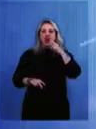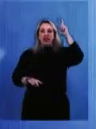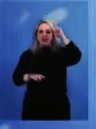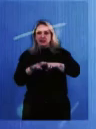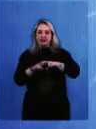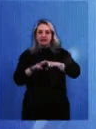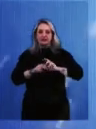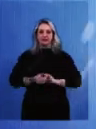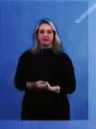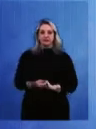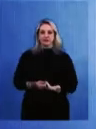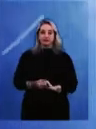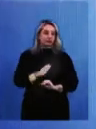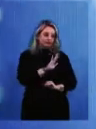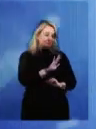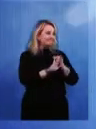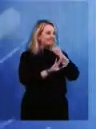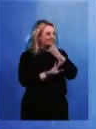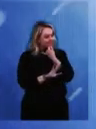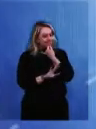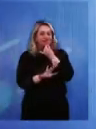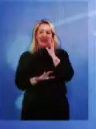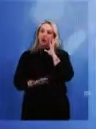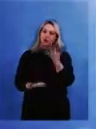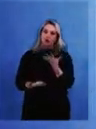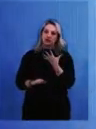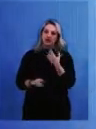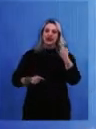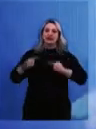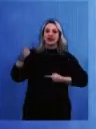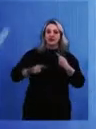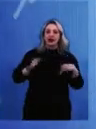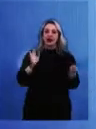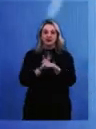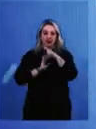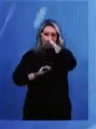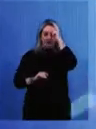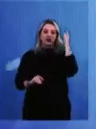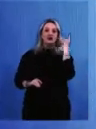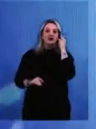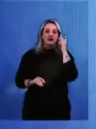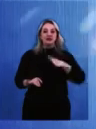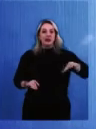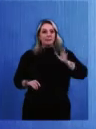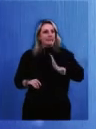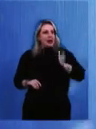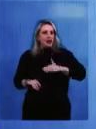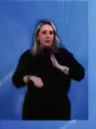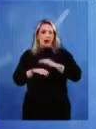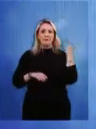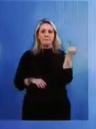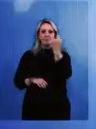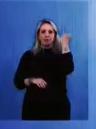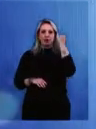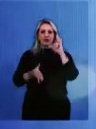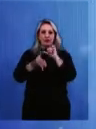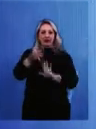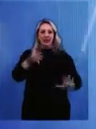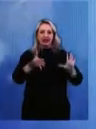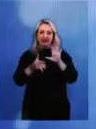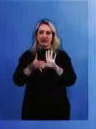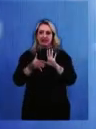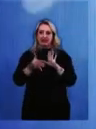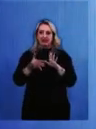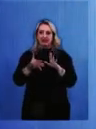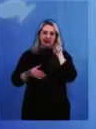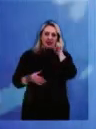na cadeia. Olha, é uma tristeza que isso aconteça num debate para a Prefeitura de São Paulo, que é a cidade mais rica e mais importante da América Latina, em que